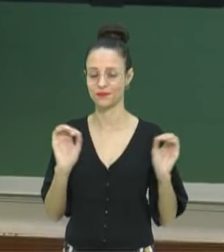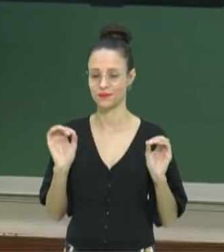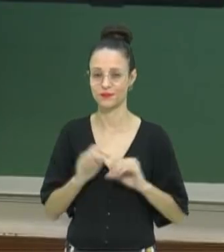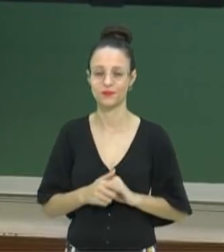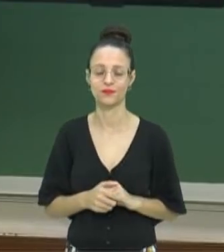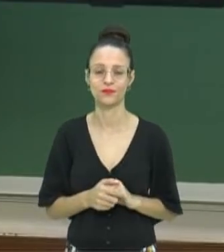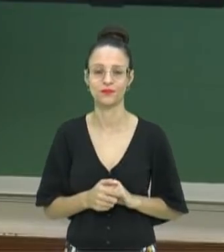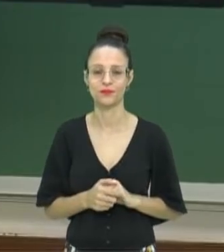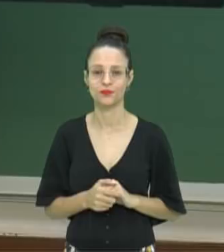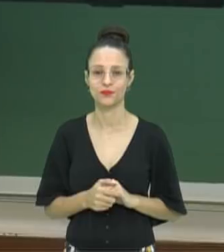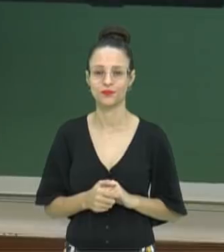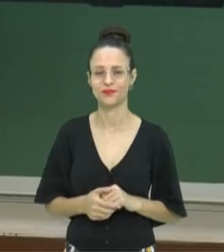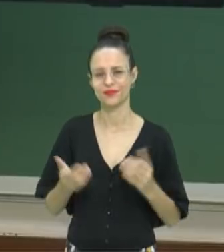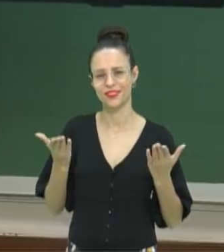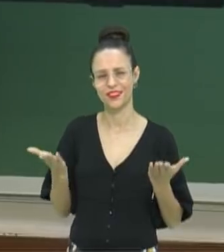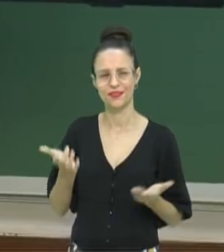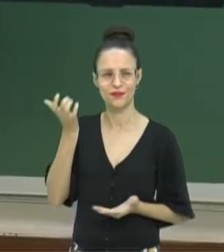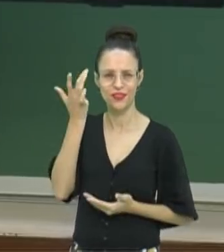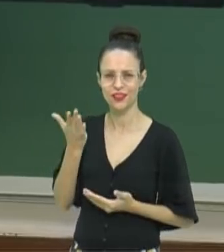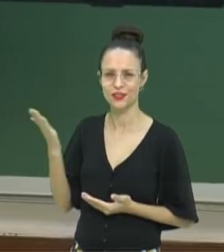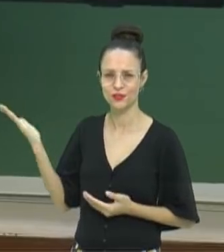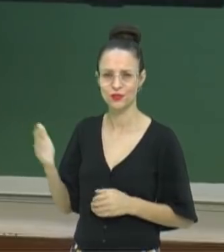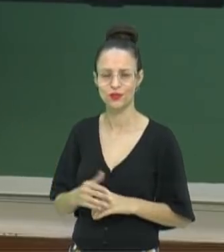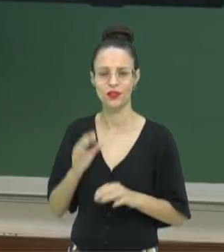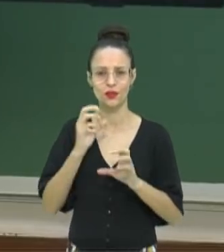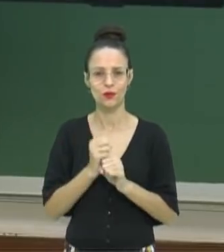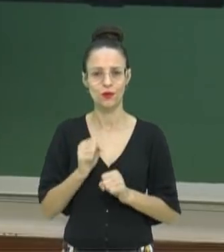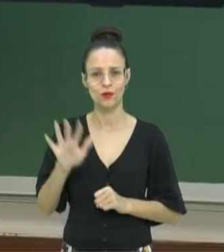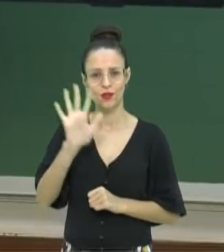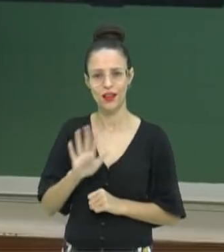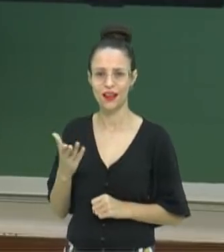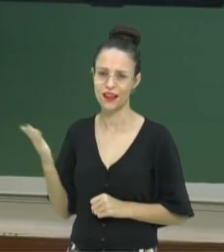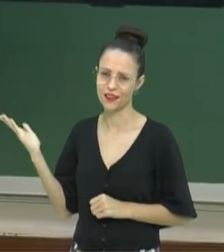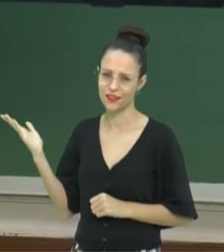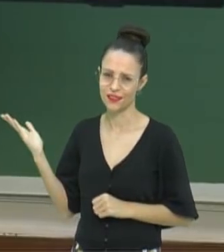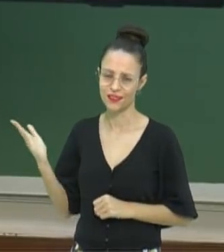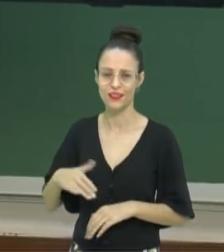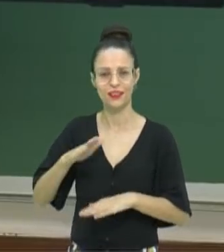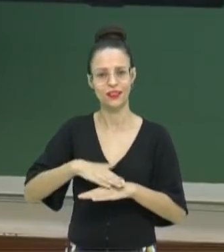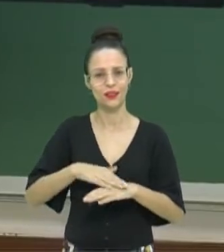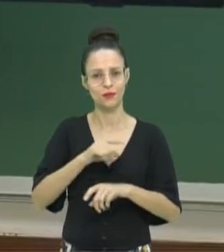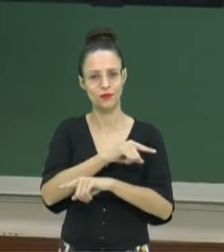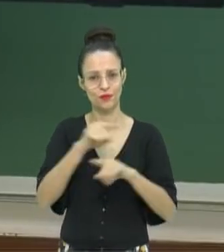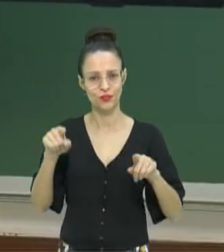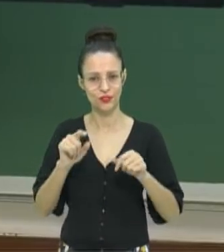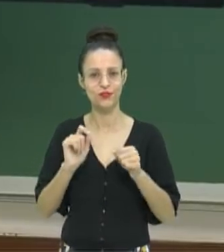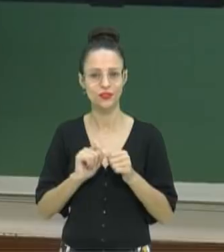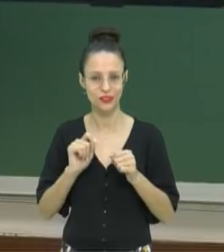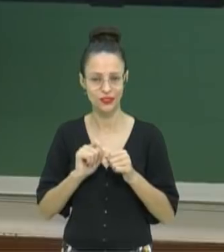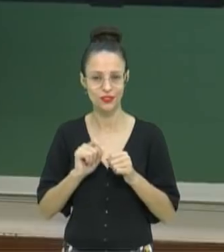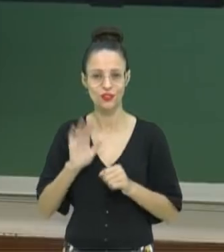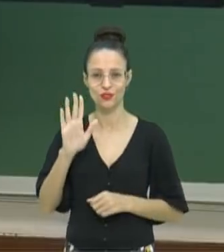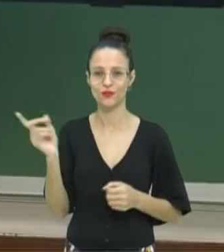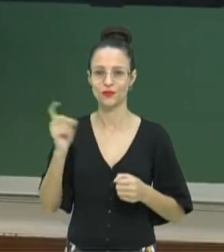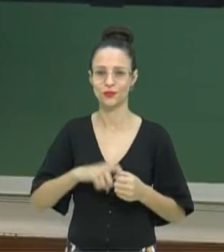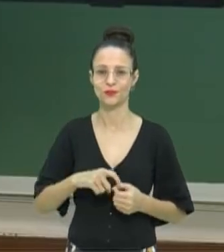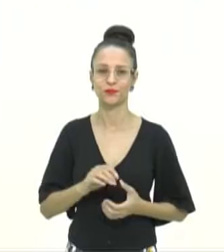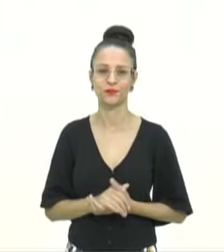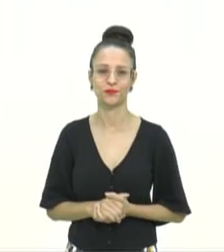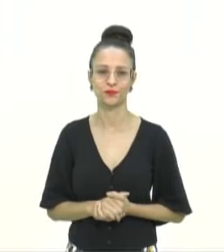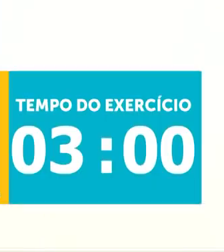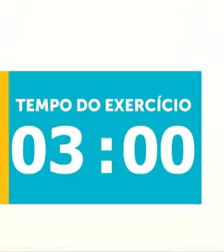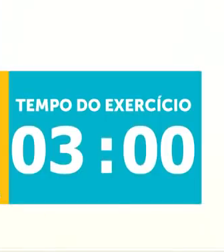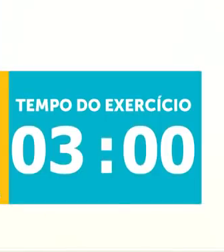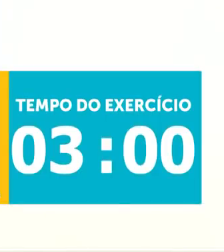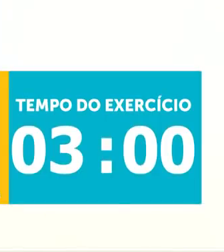lá. Ah, isso aqui ele facilitou, né, gente? Calcule a área da figura abaixo. Eu vou dar um tempo para você fazer e daí já voltamos.